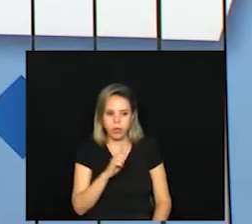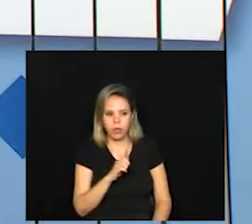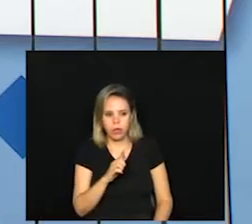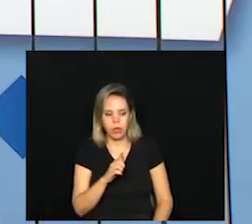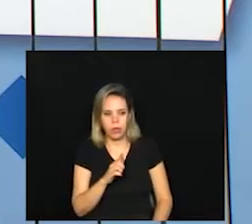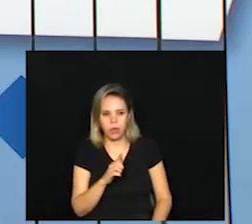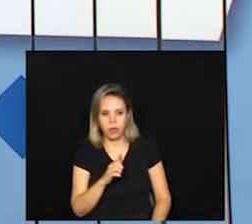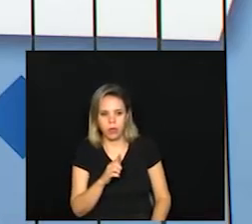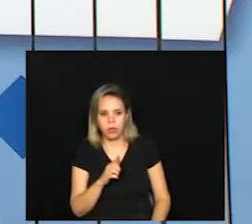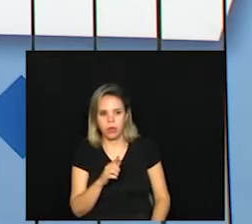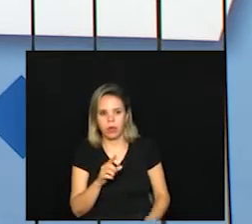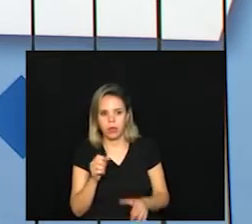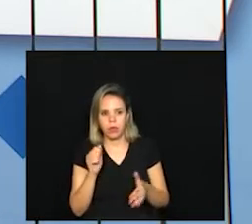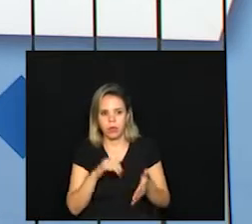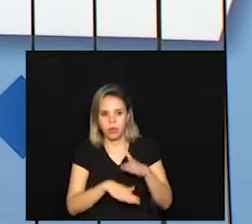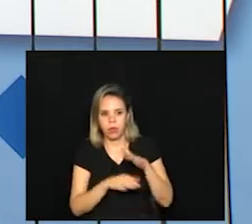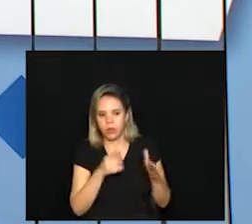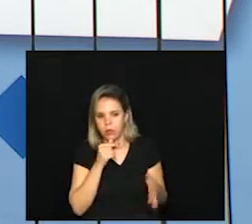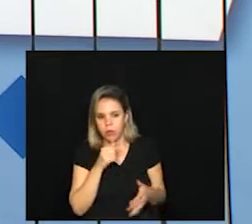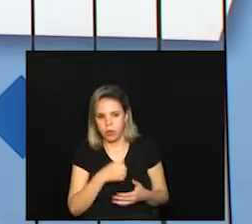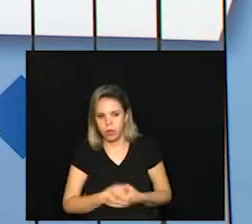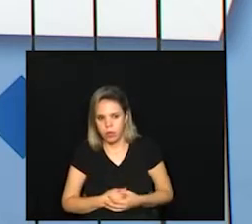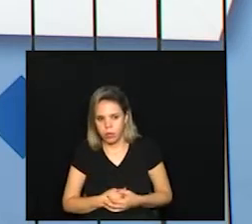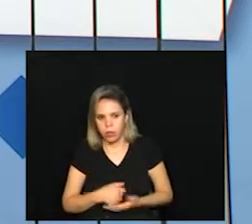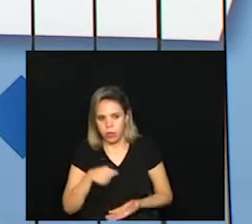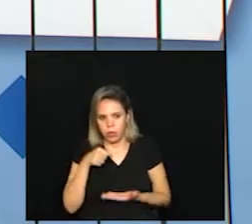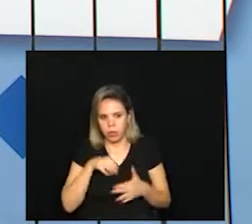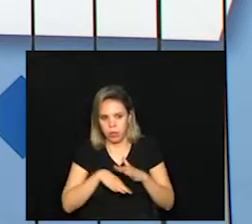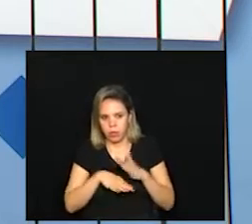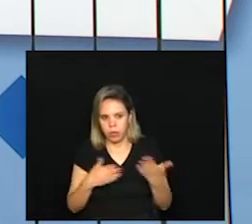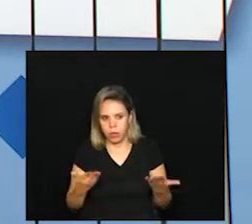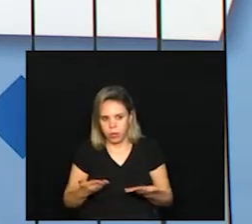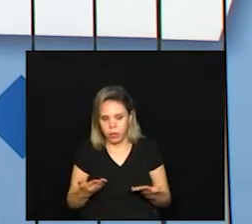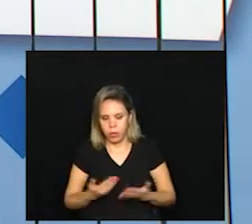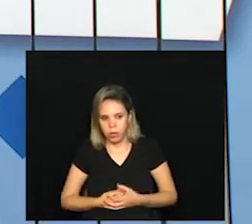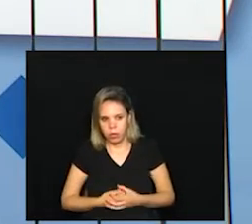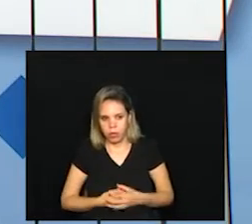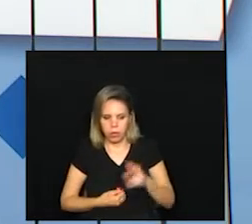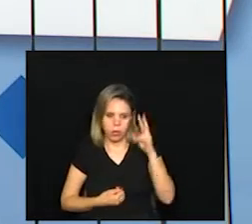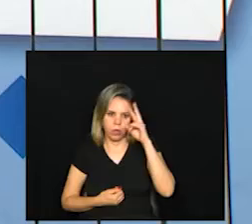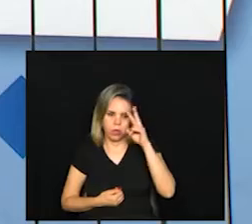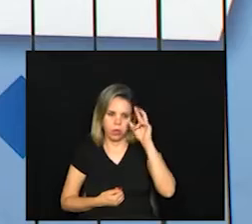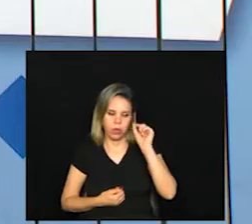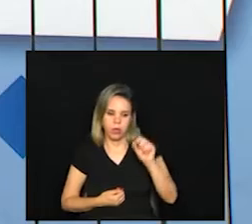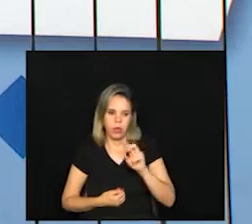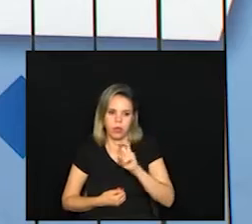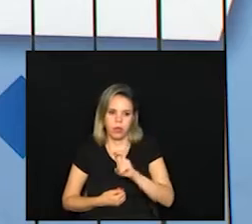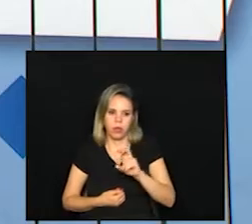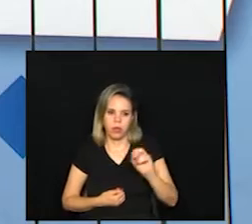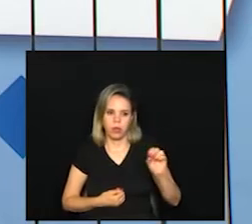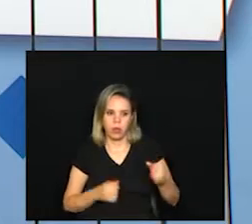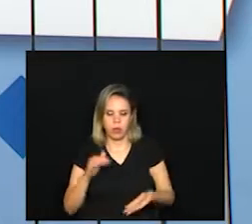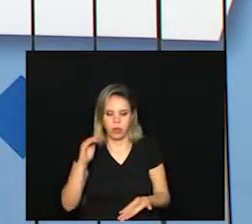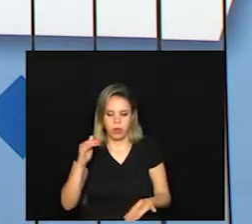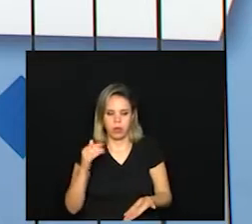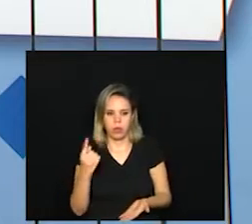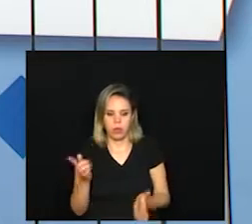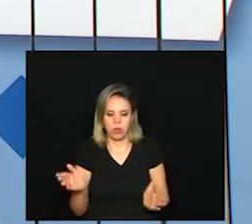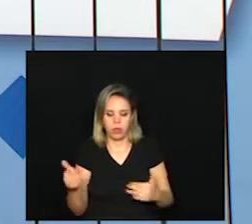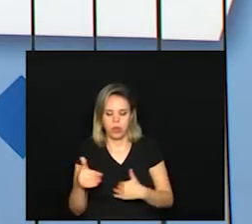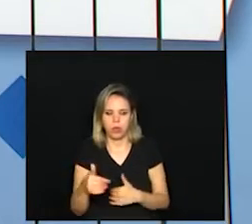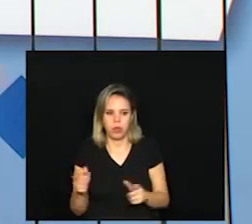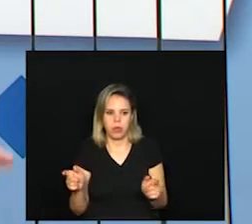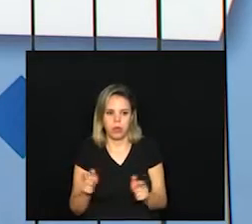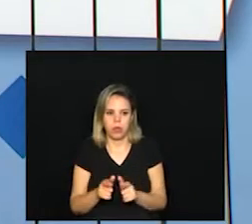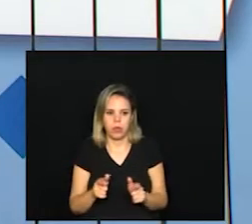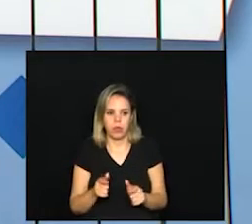Grande. Então, faça essa reserva na data de hoje, lembrando que 500 litros, que é o tamanho de uma caixa d'água